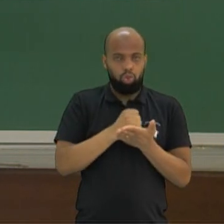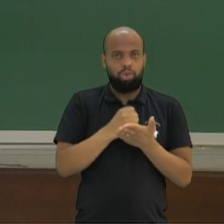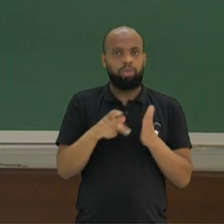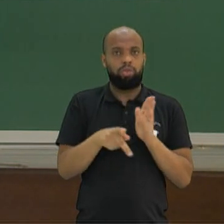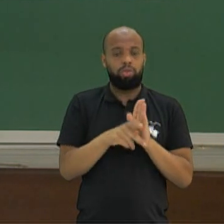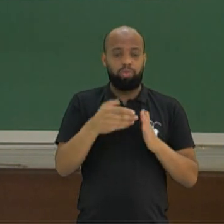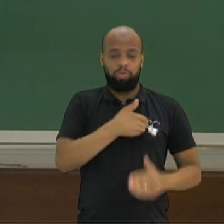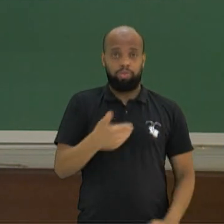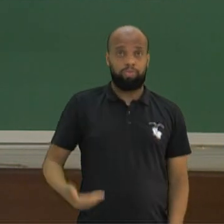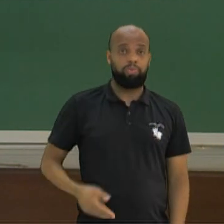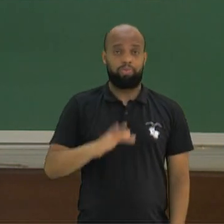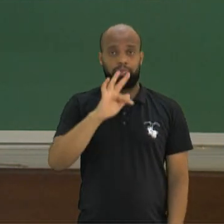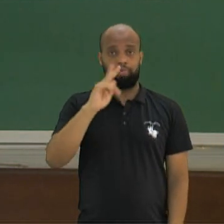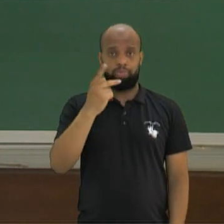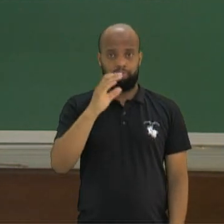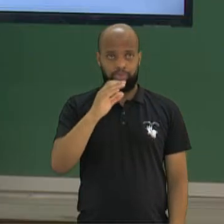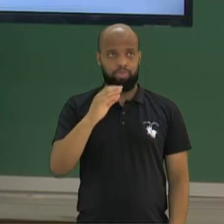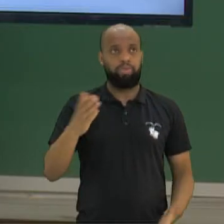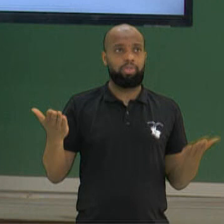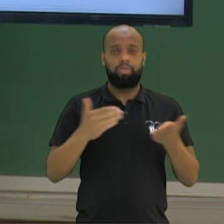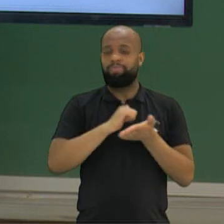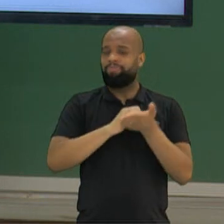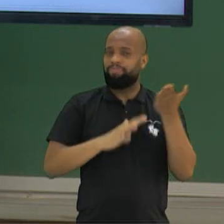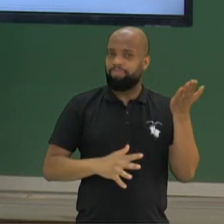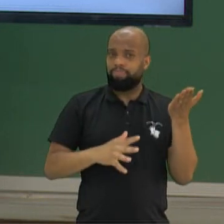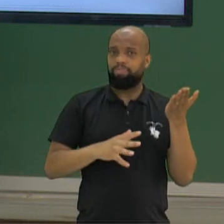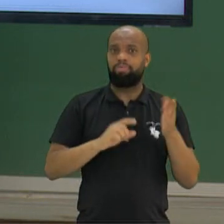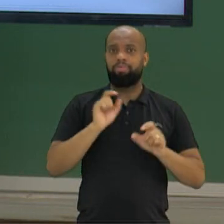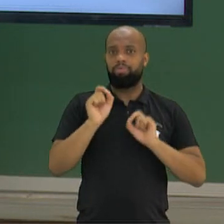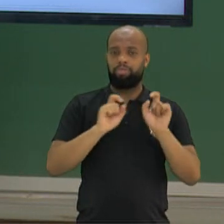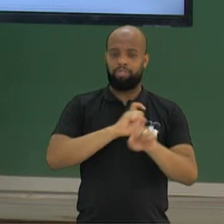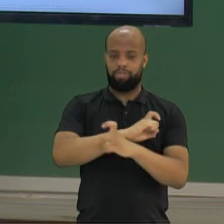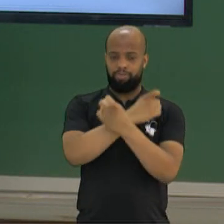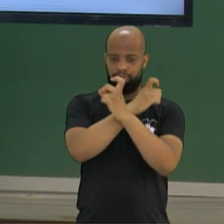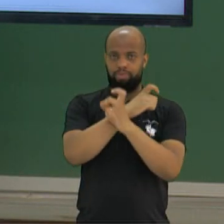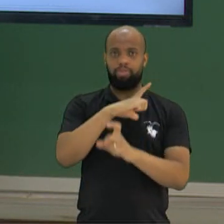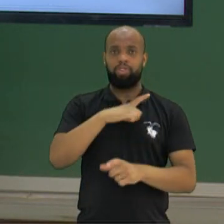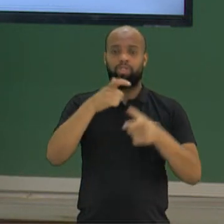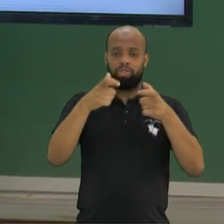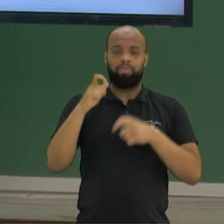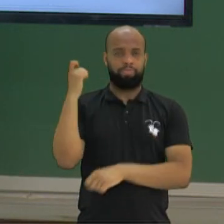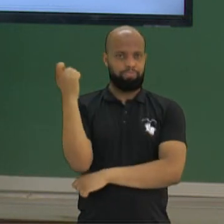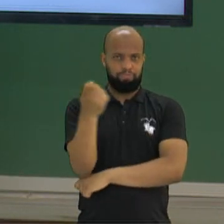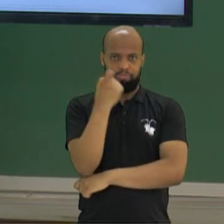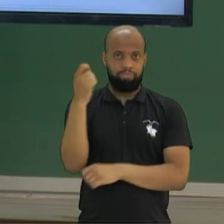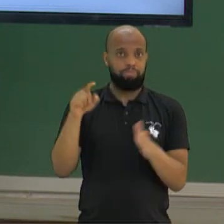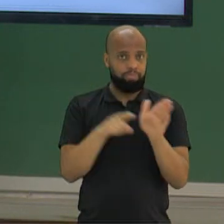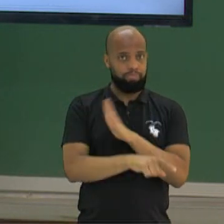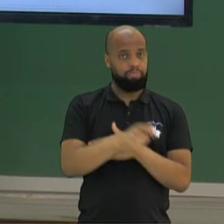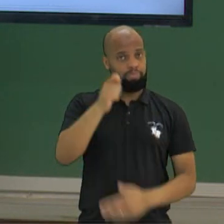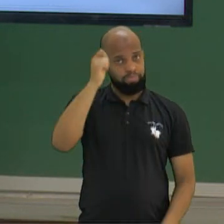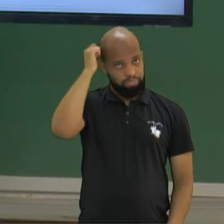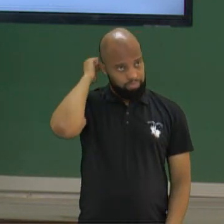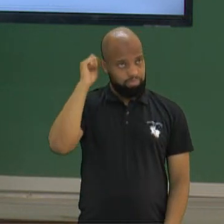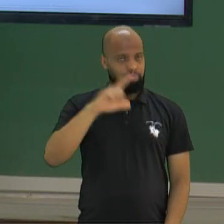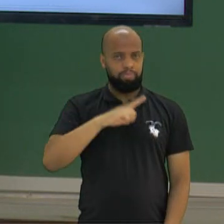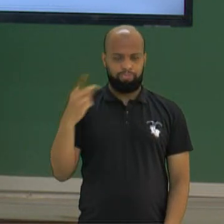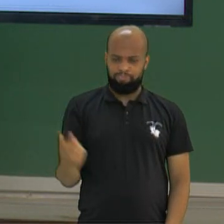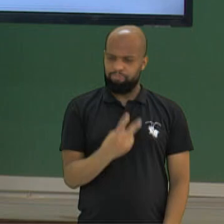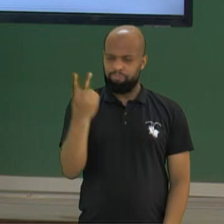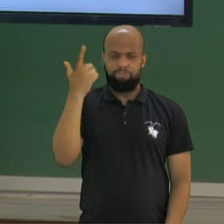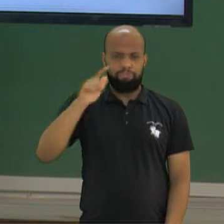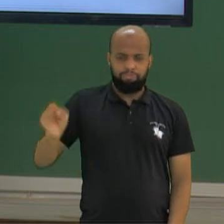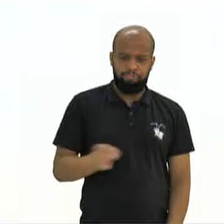Henrique Cardoso. Trago essa atividade da Pontifícia Universidade Católica do Rio Grande do Sul, a vitória de Fernando